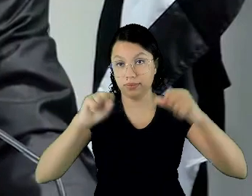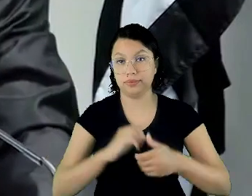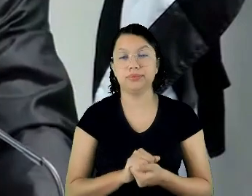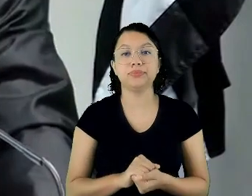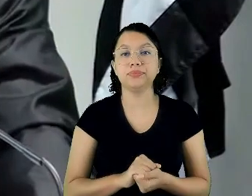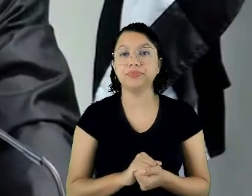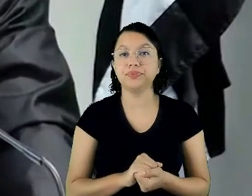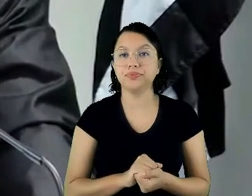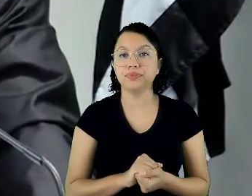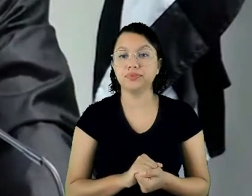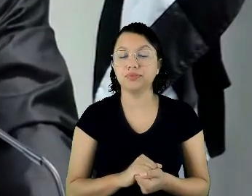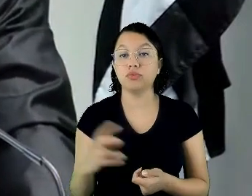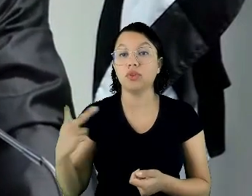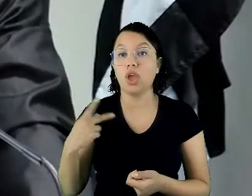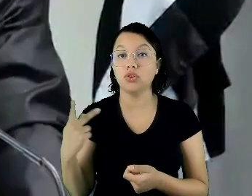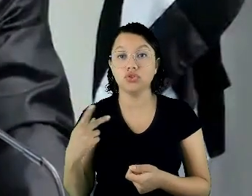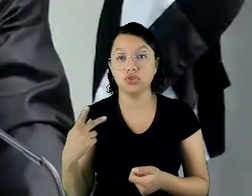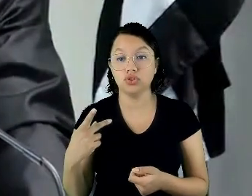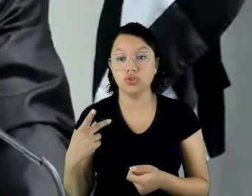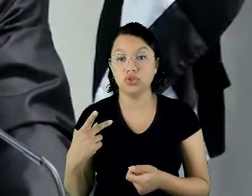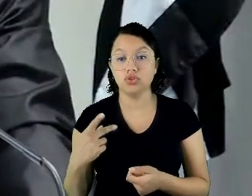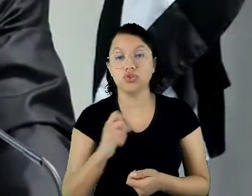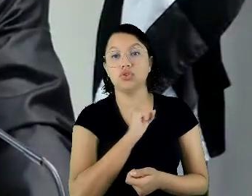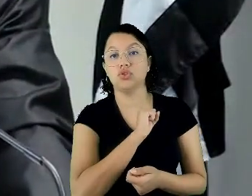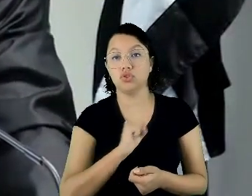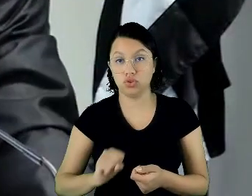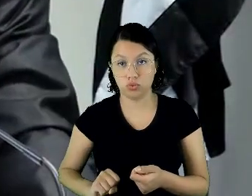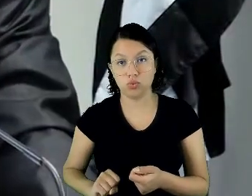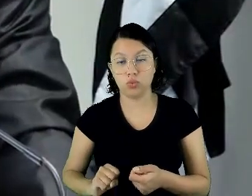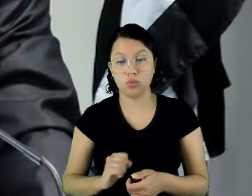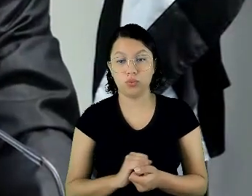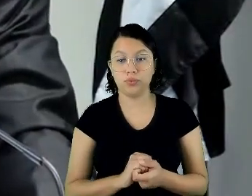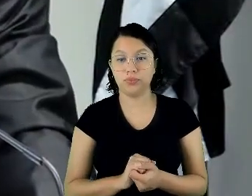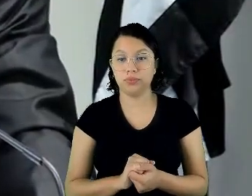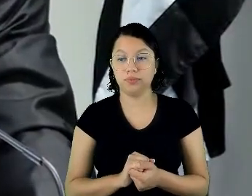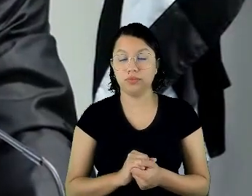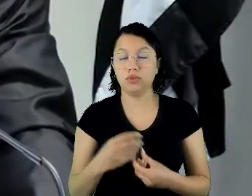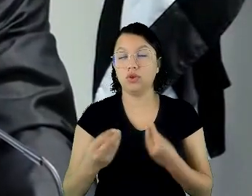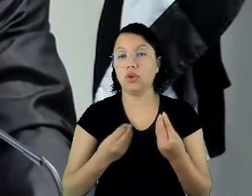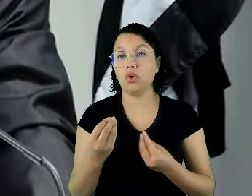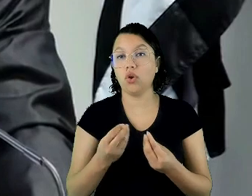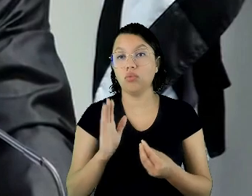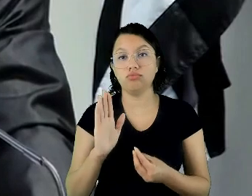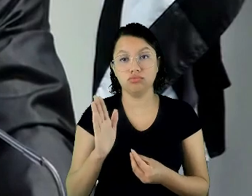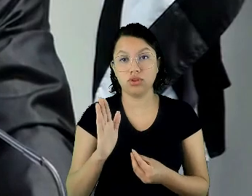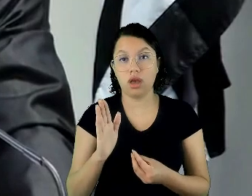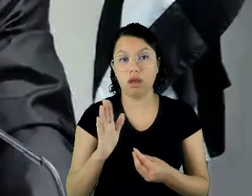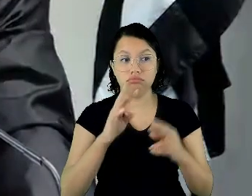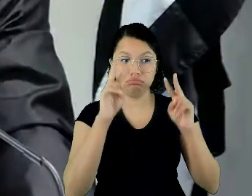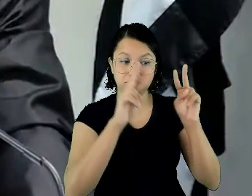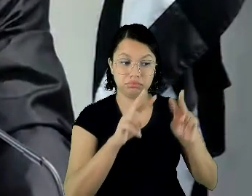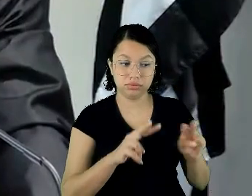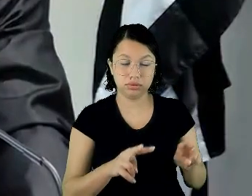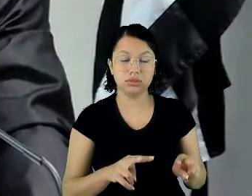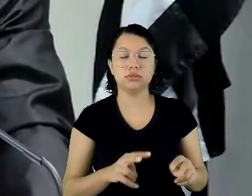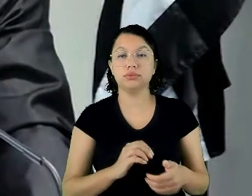A gente está senador da República, como já foi lido pelo doutor Nino, meu